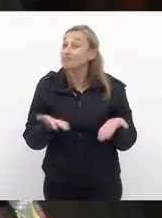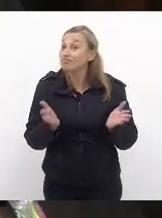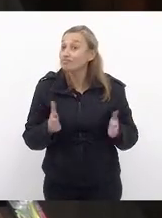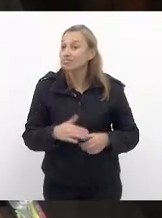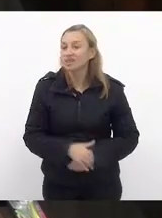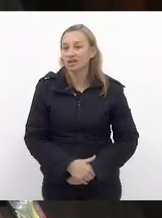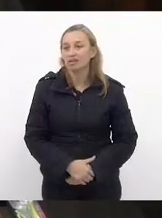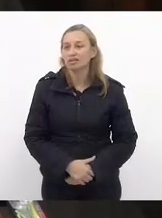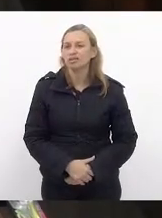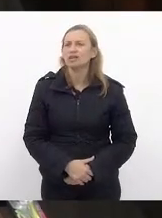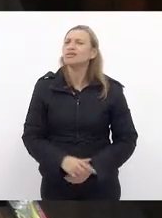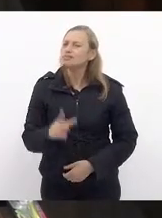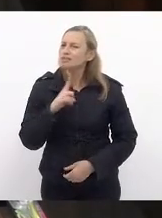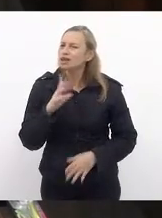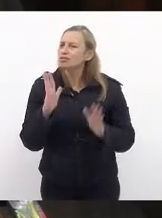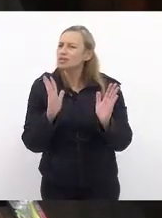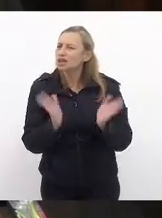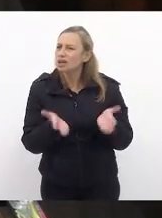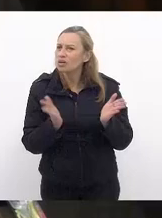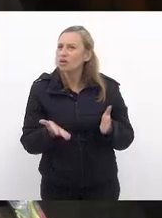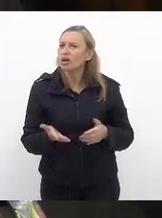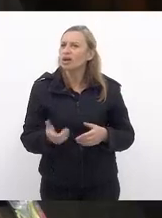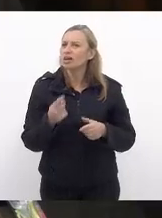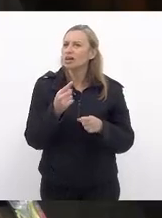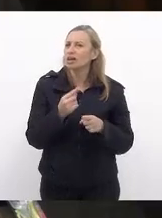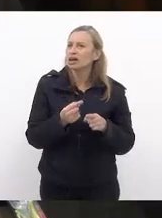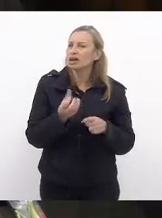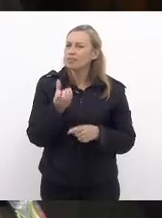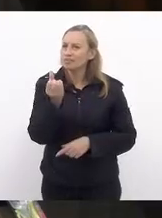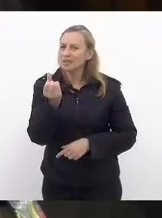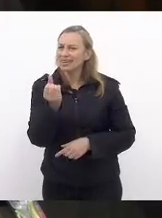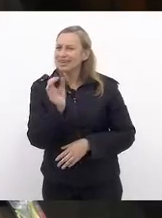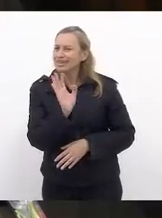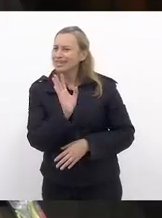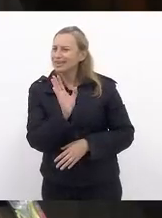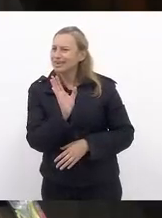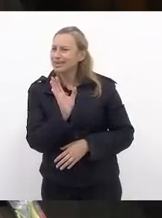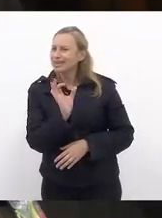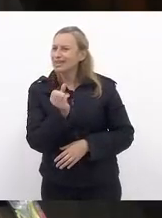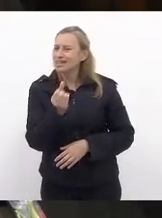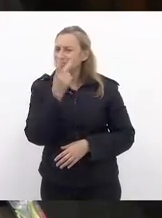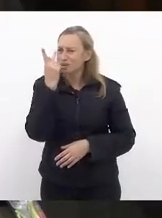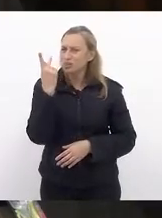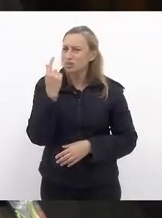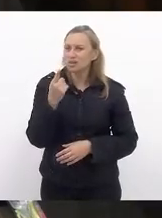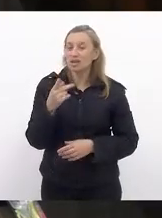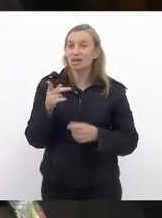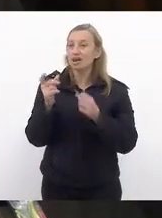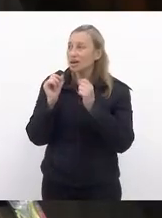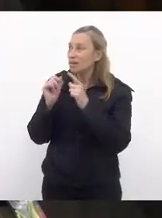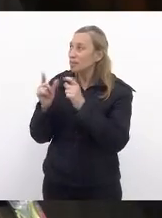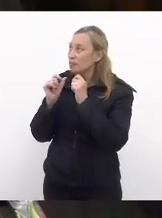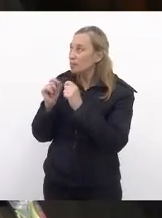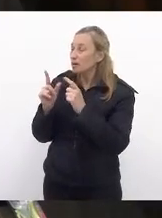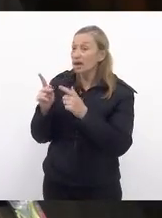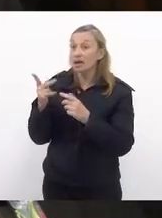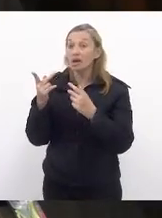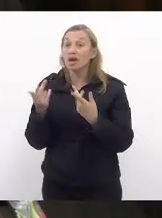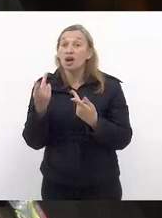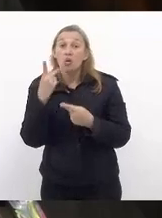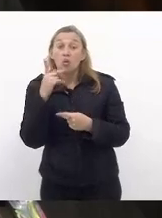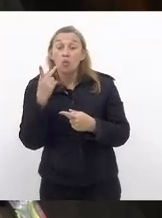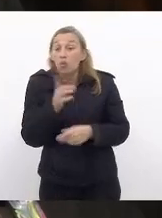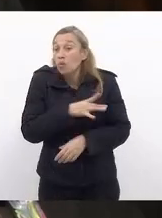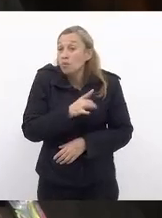Agora Nós temos aqui meia dúzia de esquerda ou patas que prega o terror que prega o medo